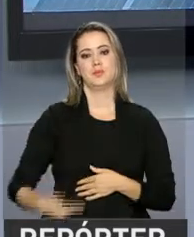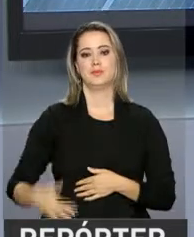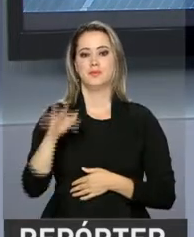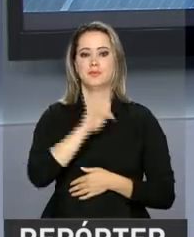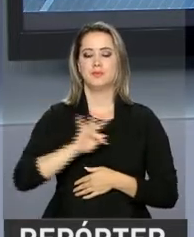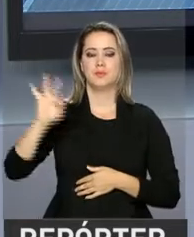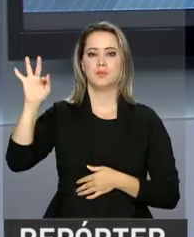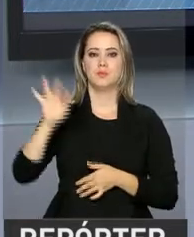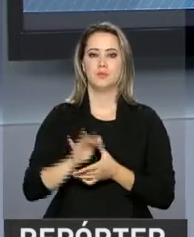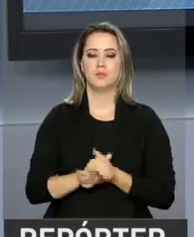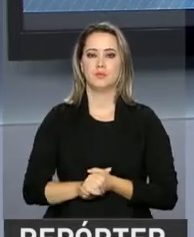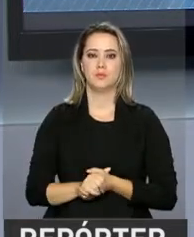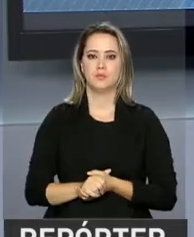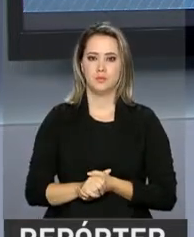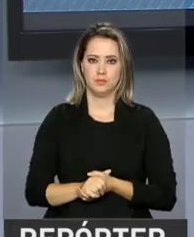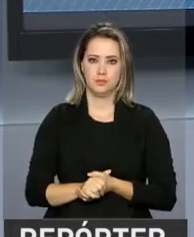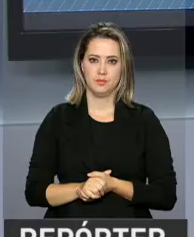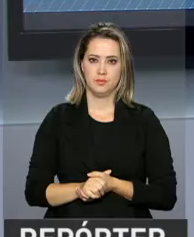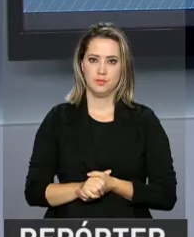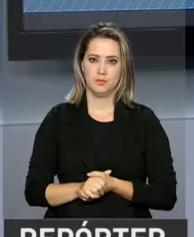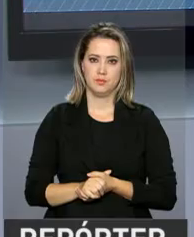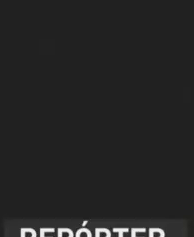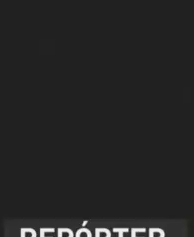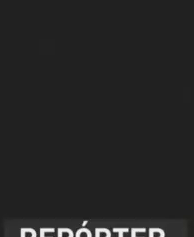aqui na nbr a tv do governo federal